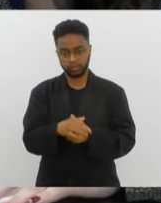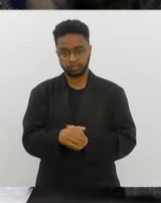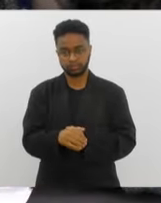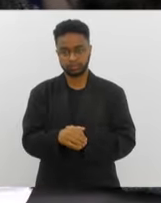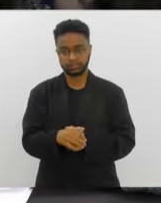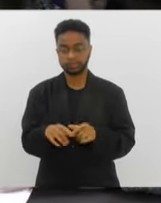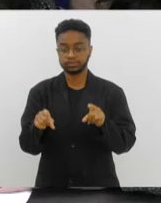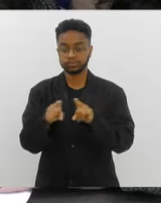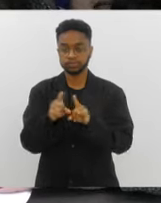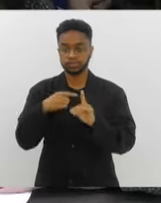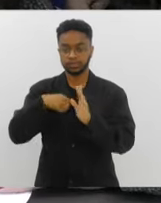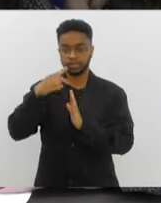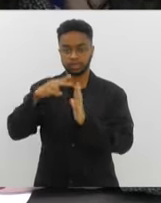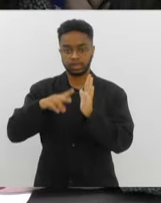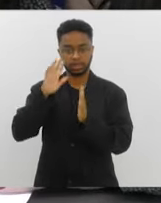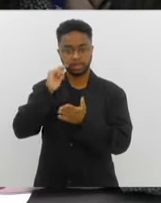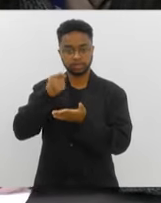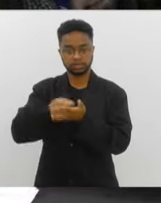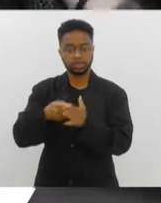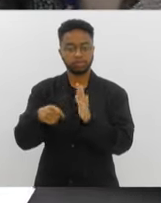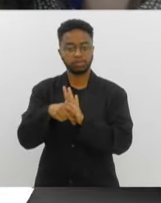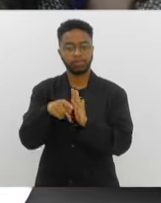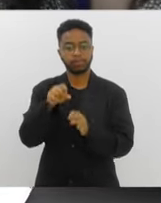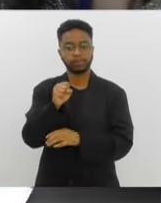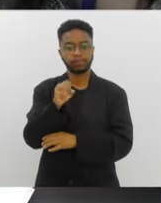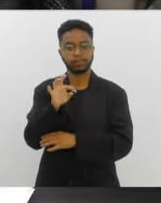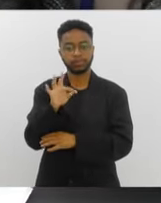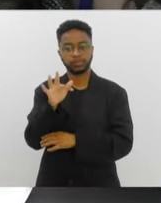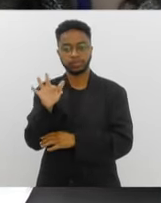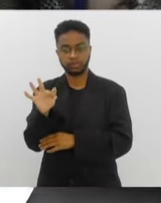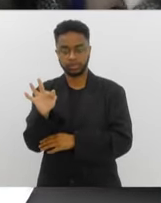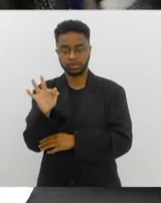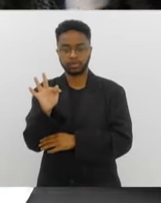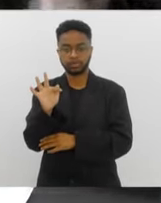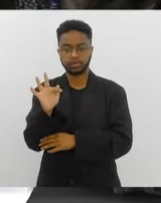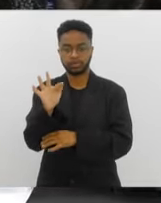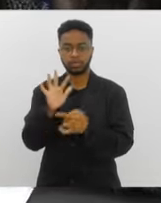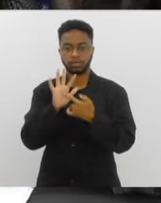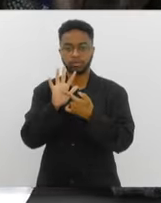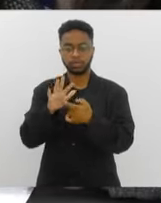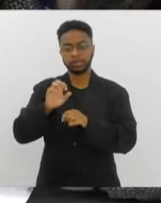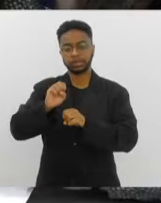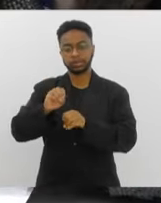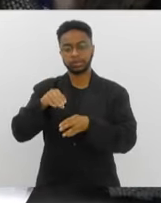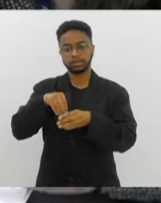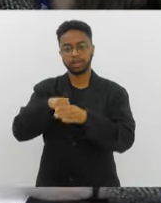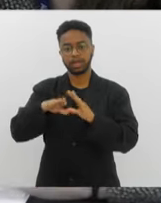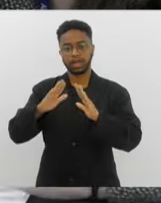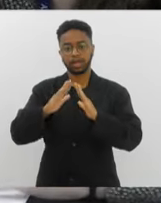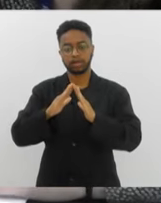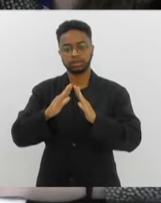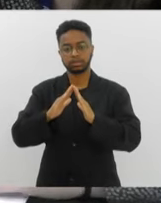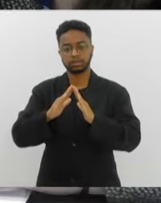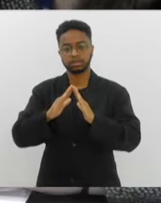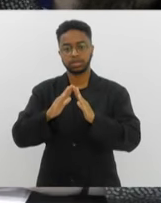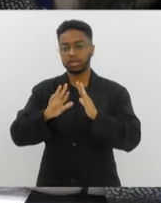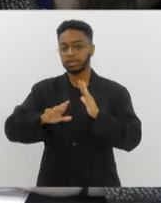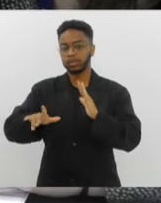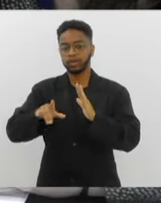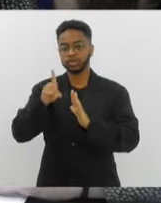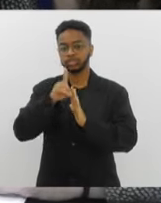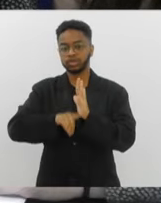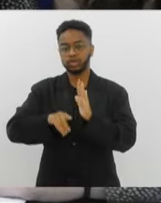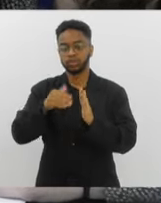E lendo aqui a decisão do STF, uma parte aqui, o ensino domiciliar não é um direito